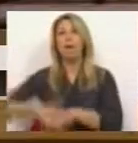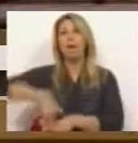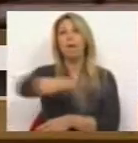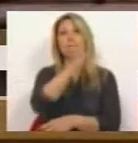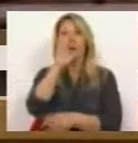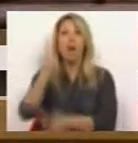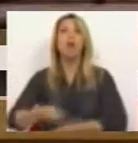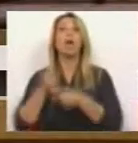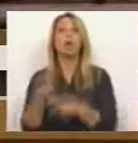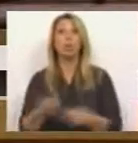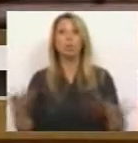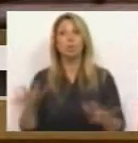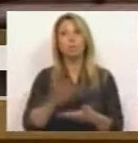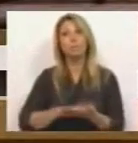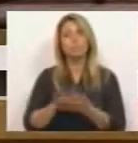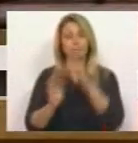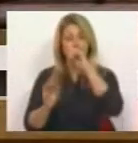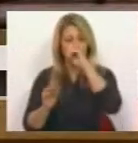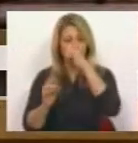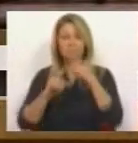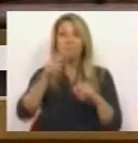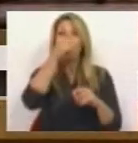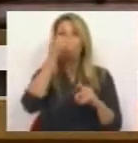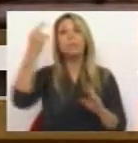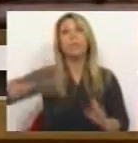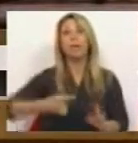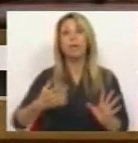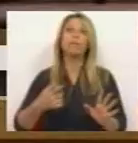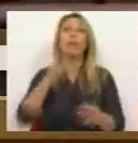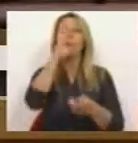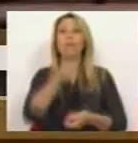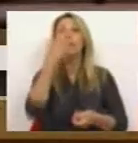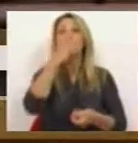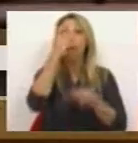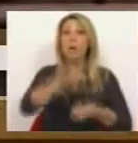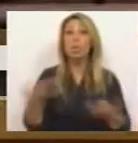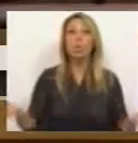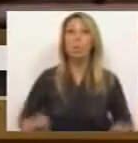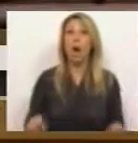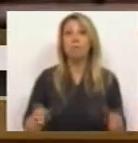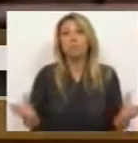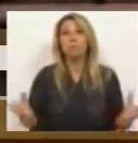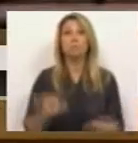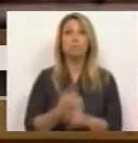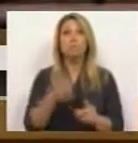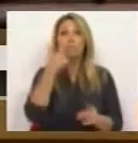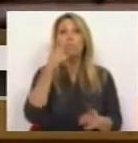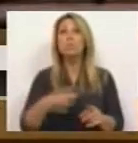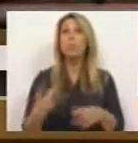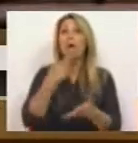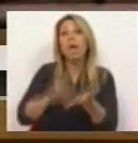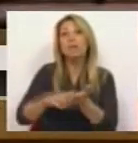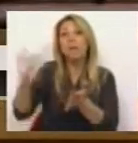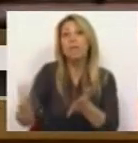base de ocupação e de vida do mundo rural, e sem agricultura deixa de haver motivos para a permanência das pessoas no mundo